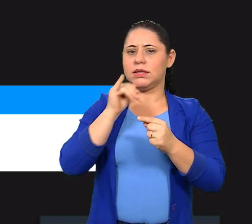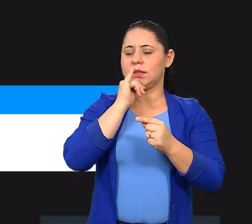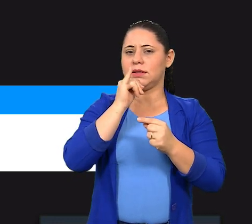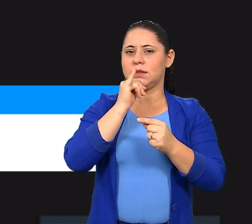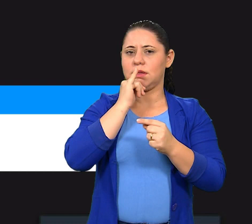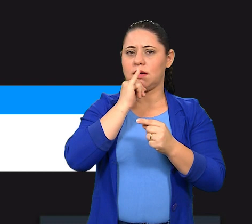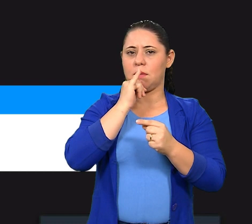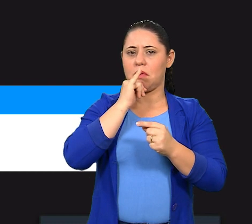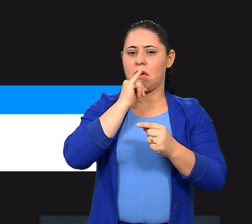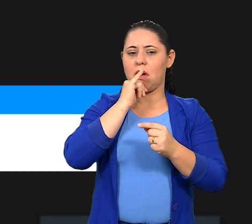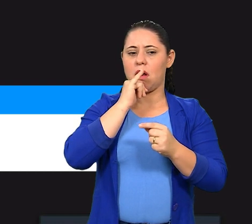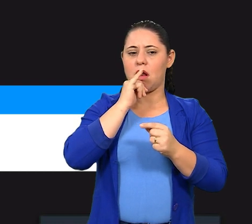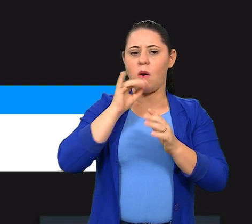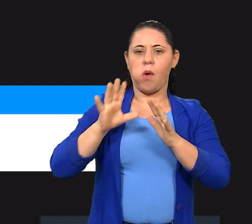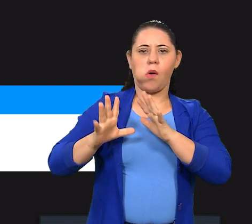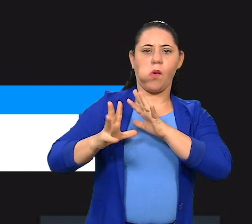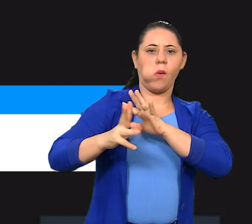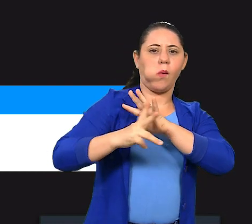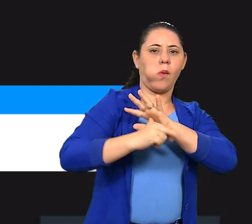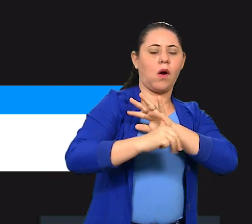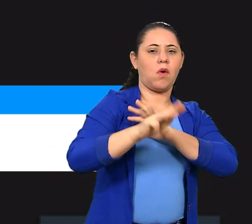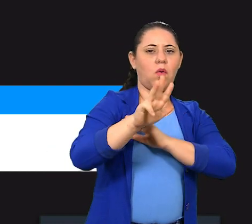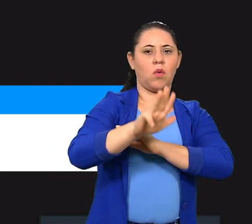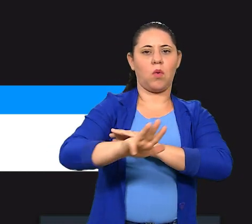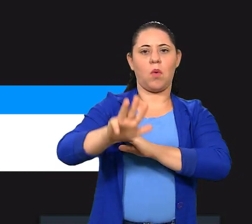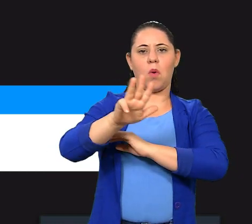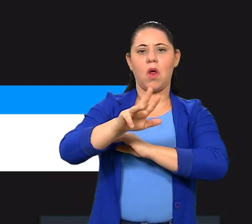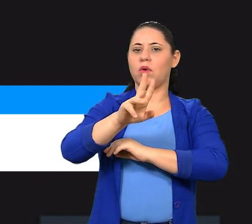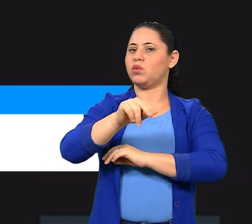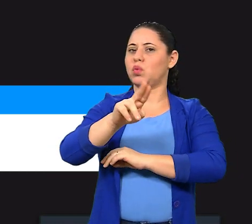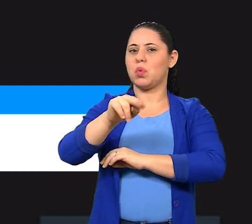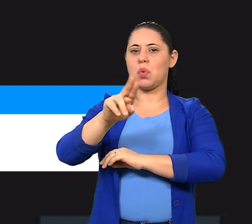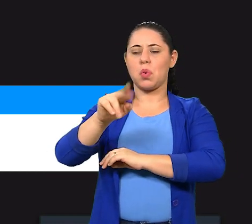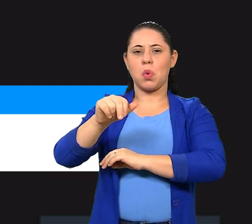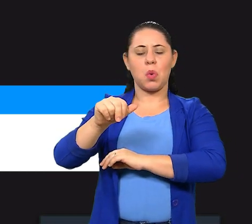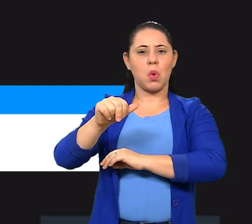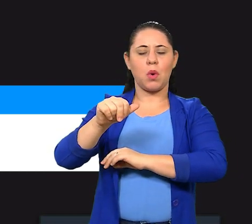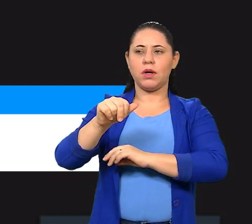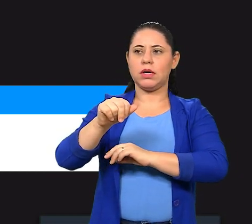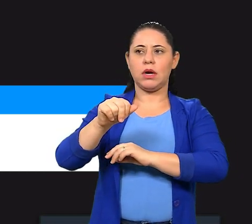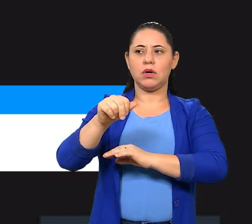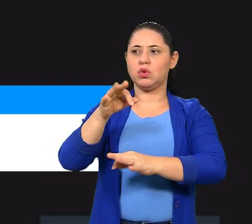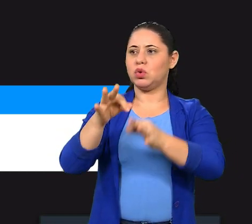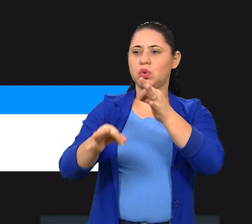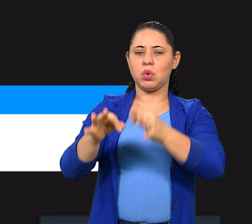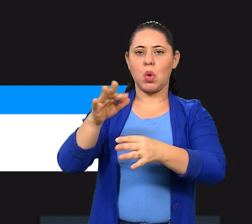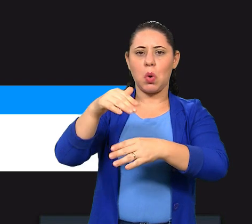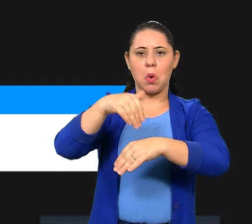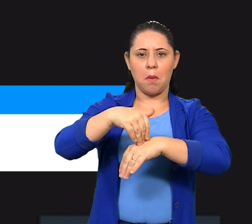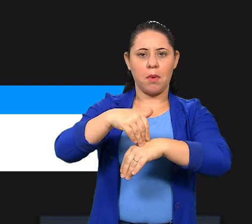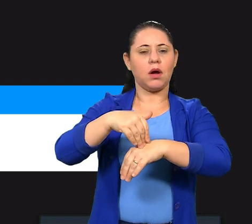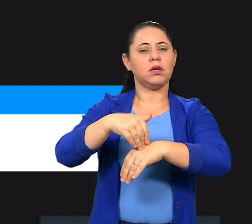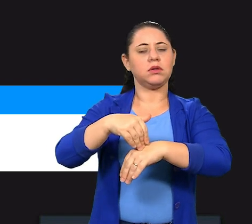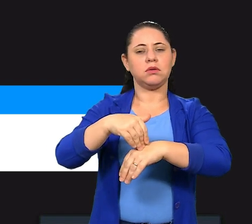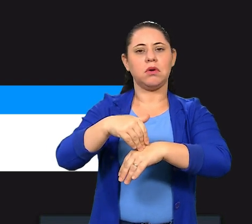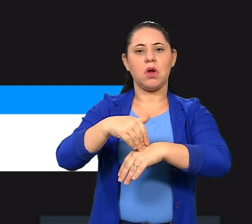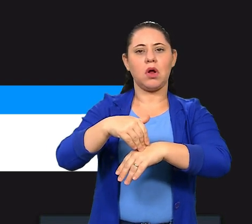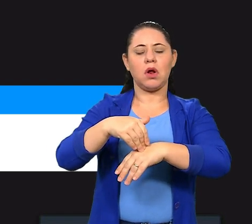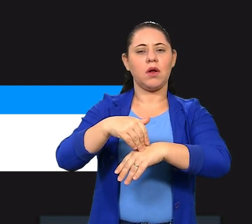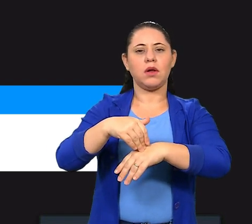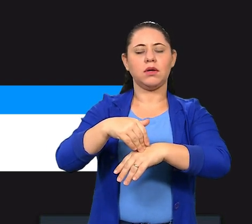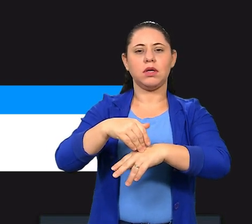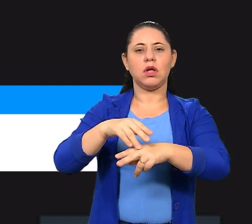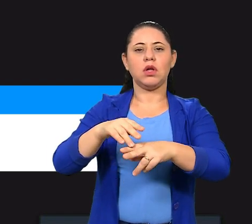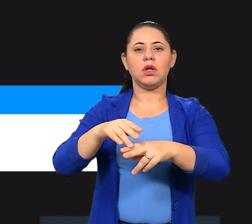parte né justamente do cancelamento não absorção que esse Ladrão chamado